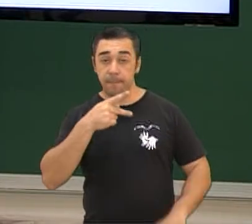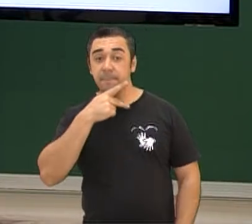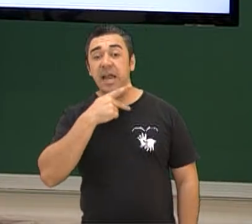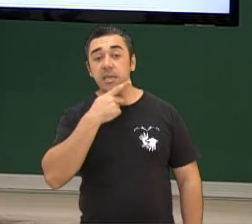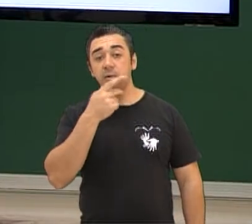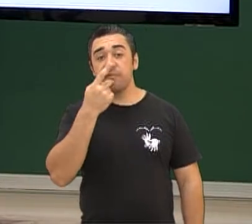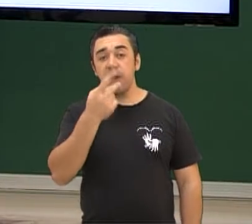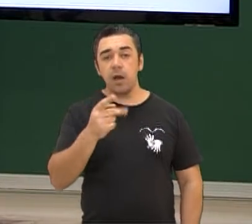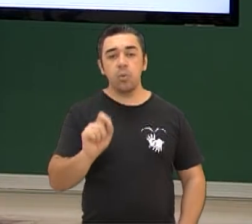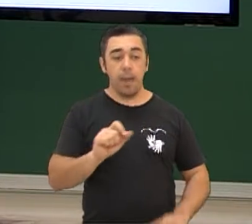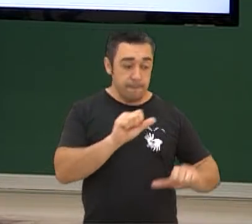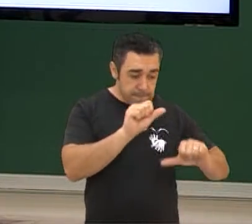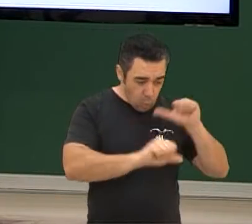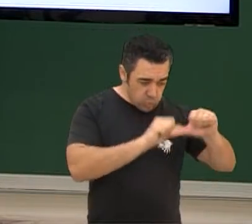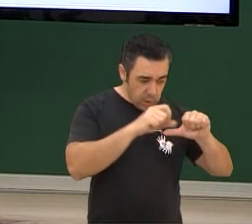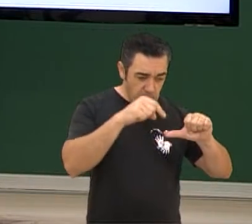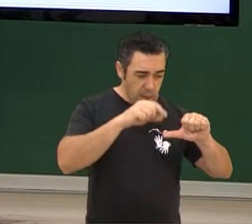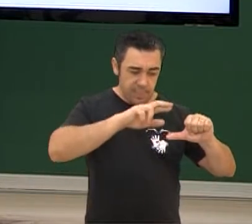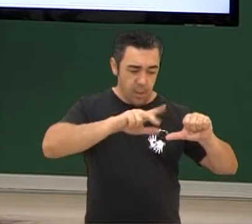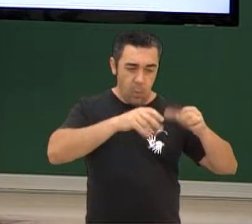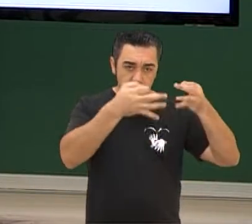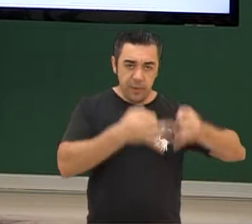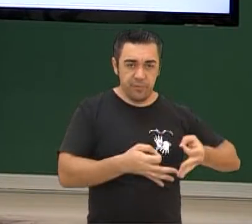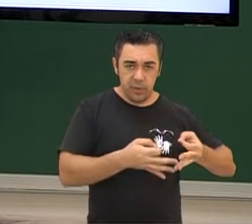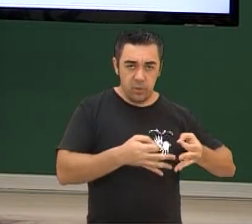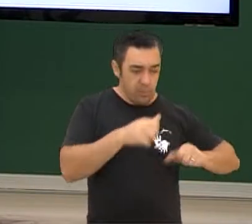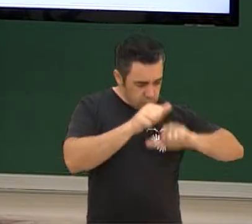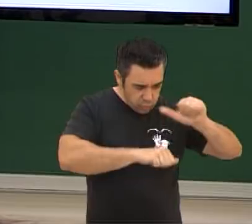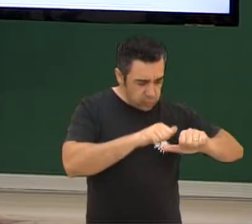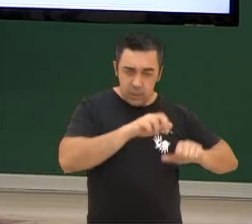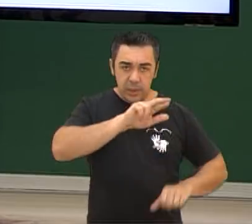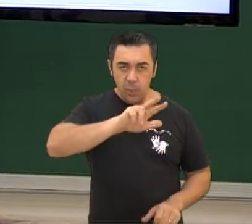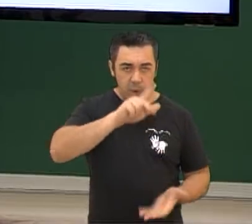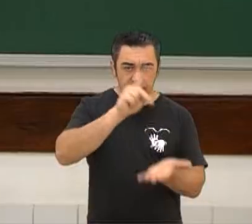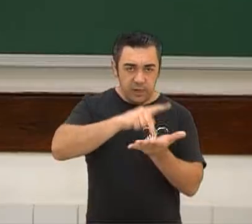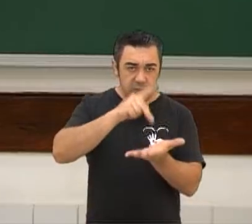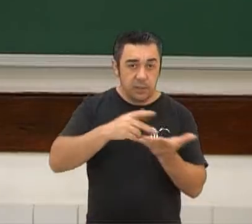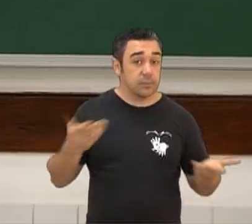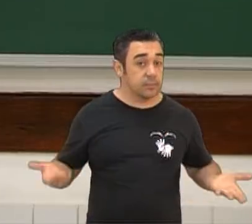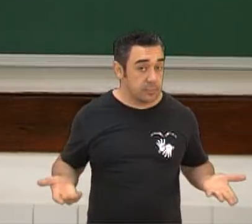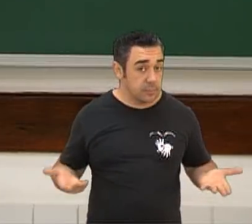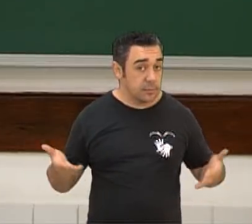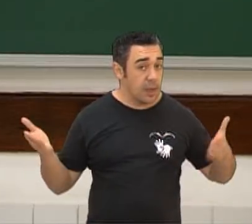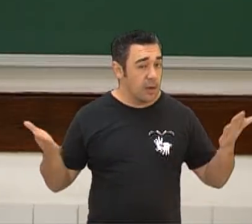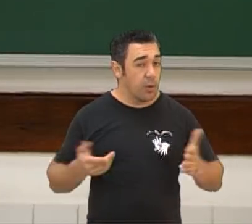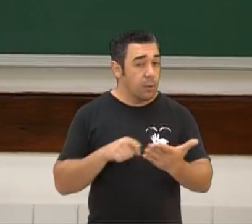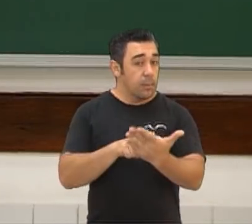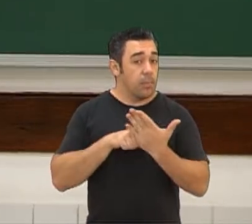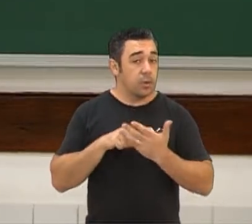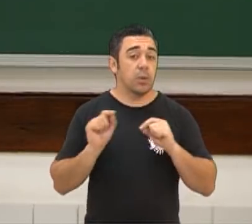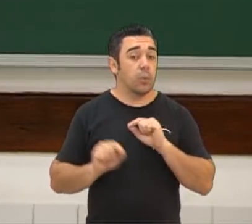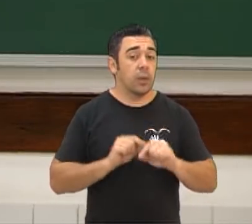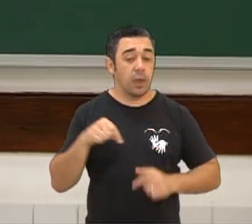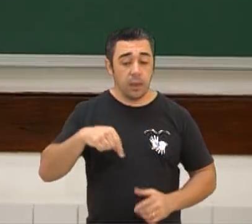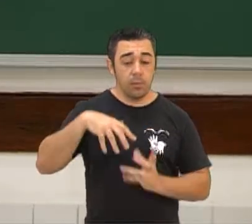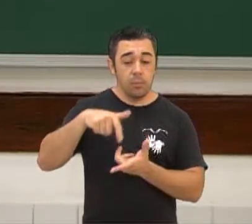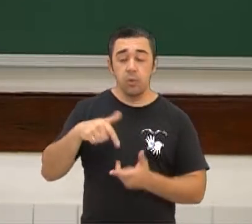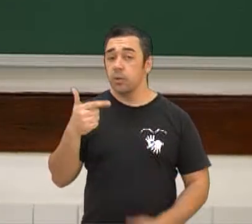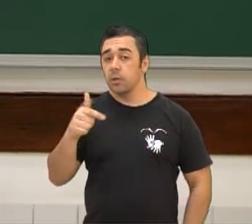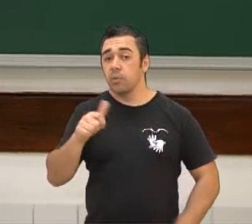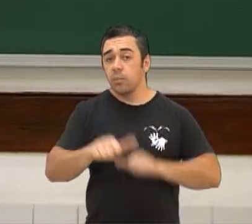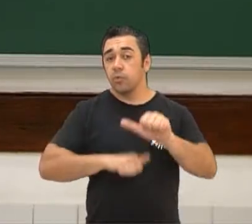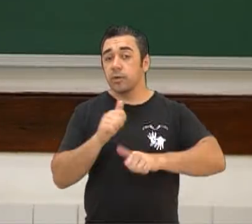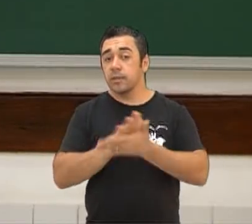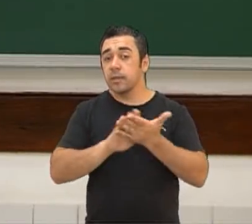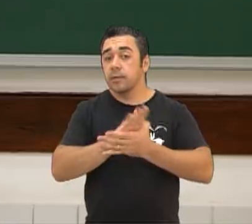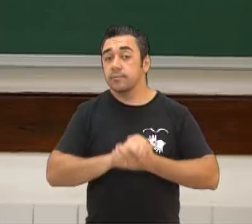muda é imperfeito. Se é imperfeito, não é verdadeiro. Agora, me apontem uma coisa que existe nesse mundo e que não